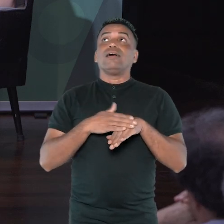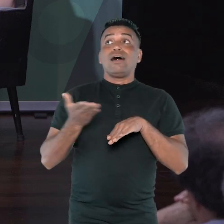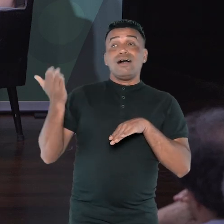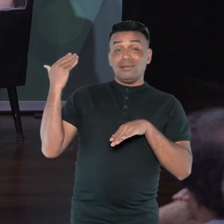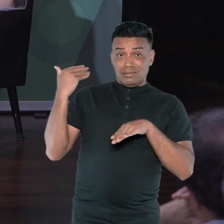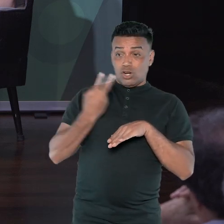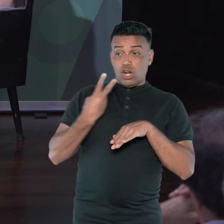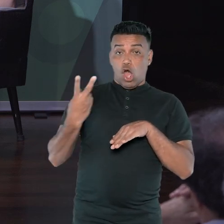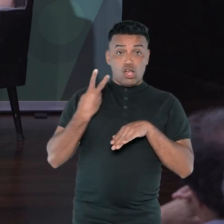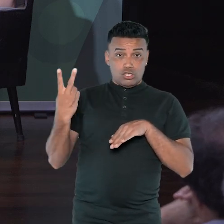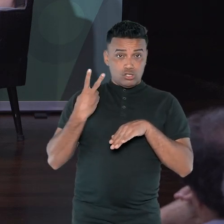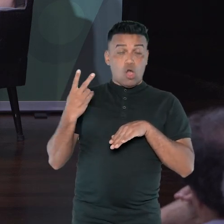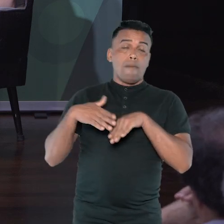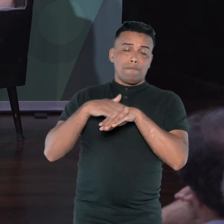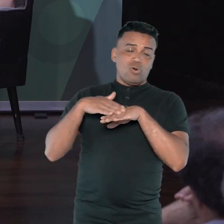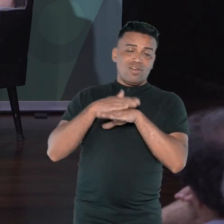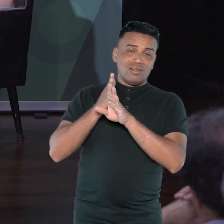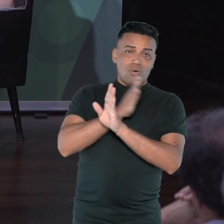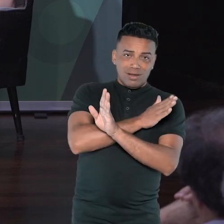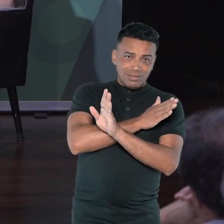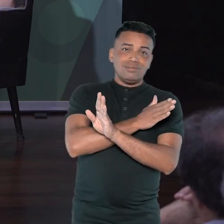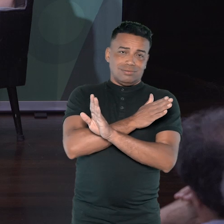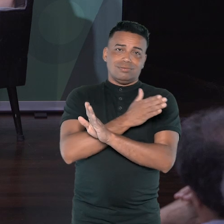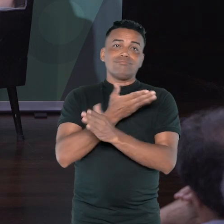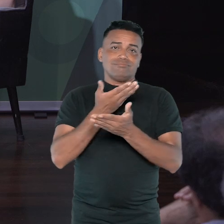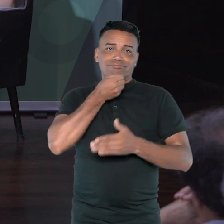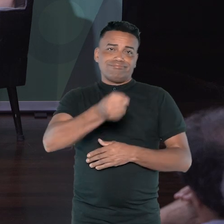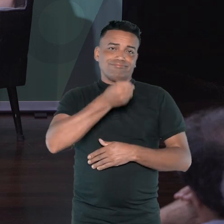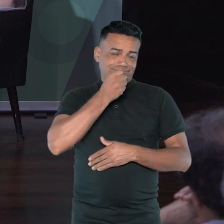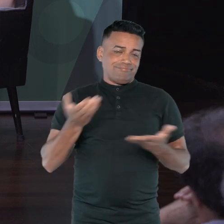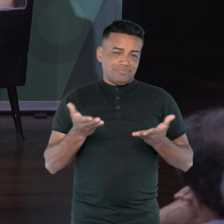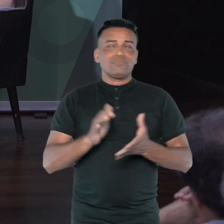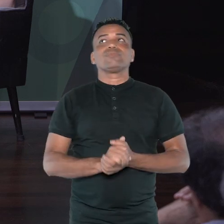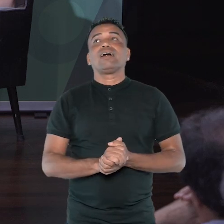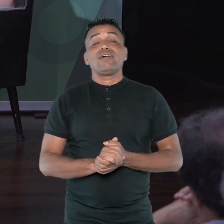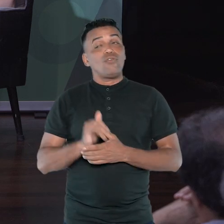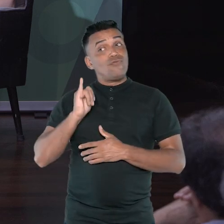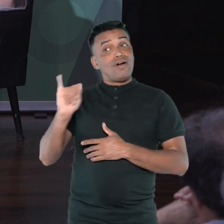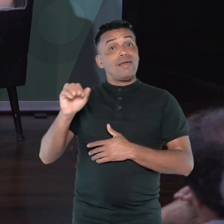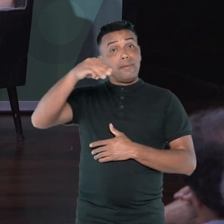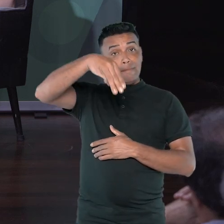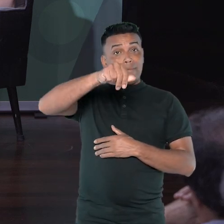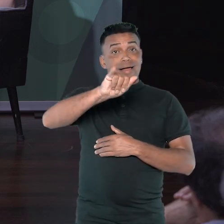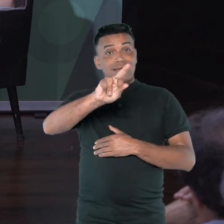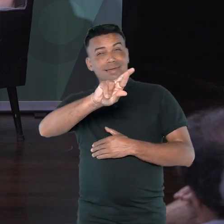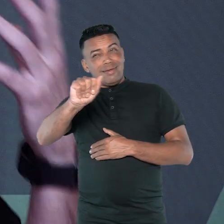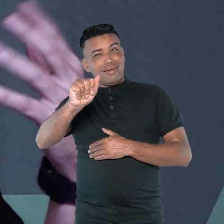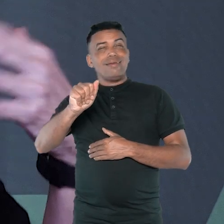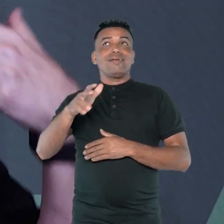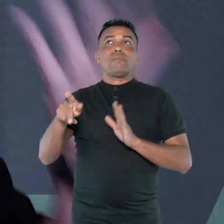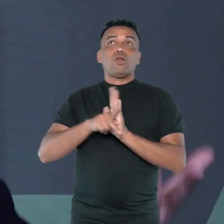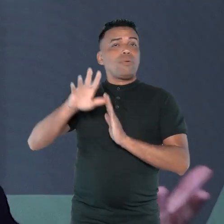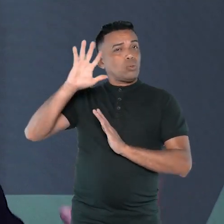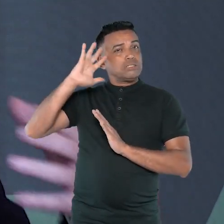pouco aqui agora, antes do início desse encontro, e eu citei para a Maíra um episódio, né, em relação